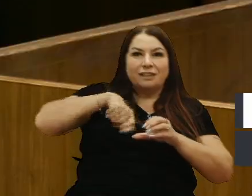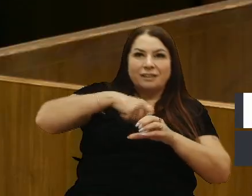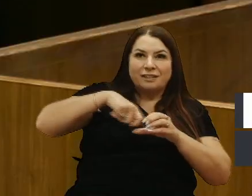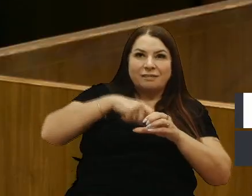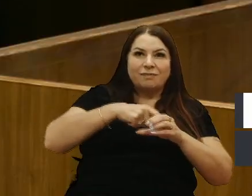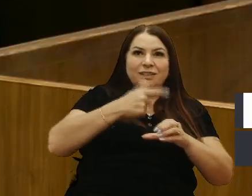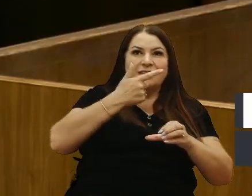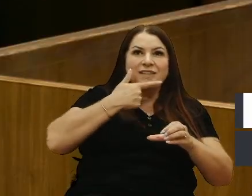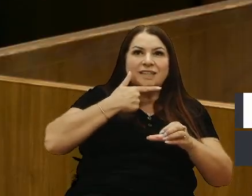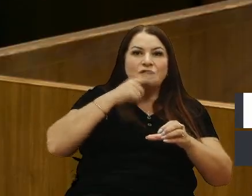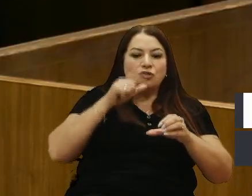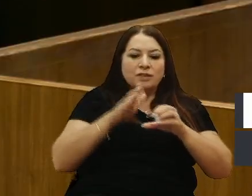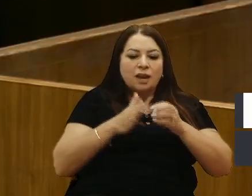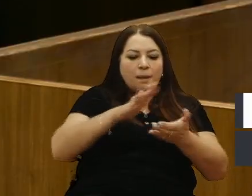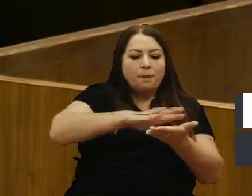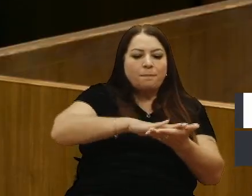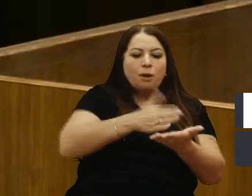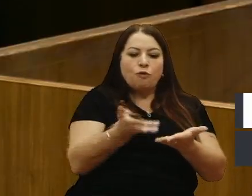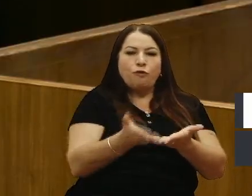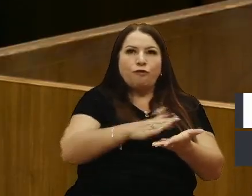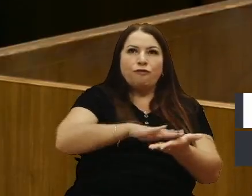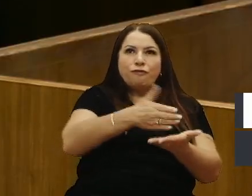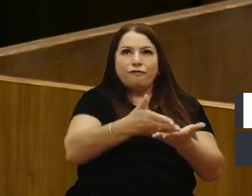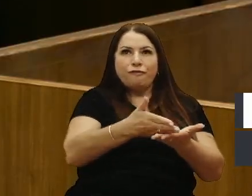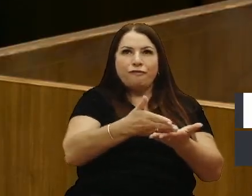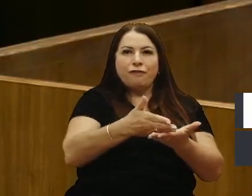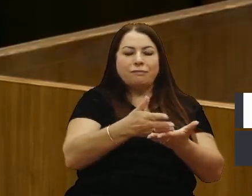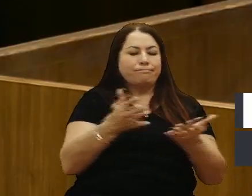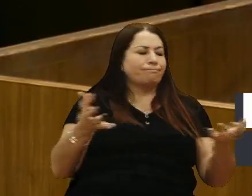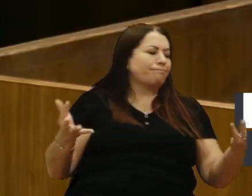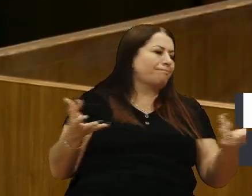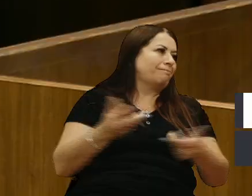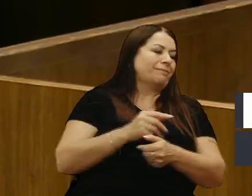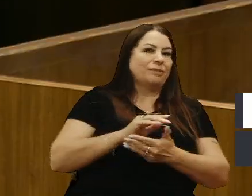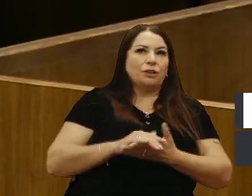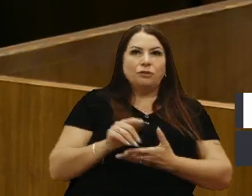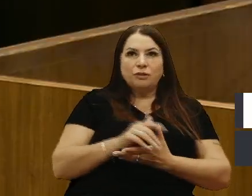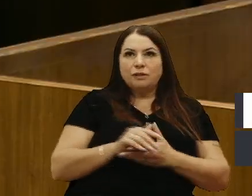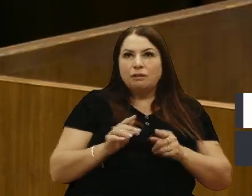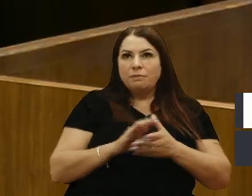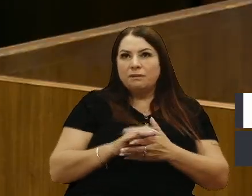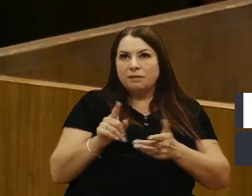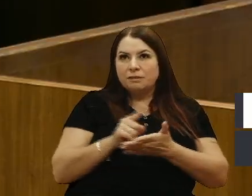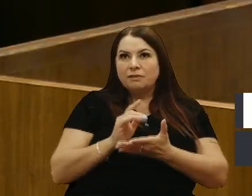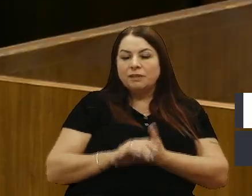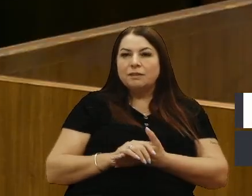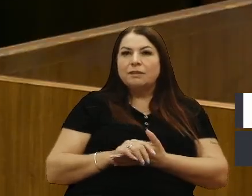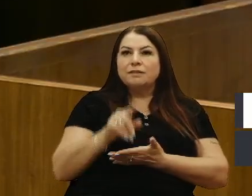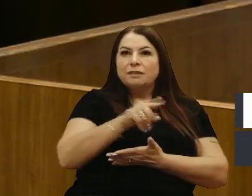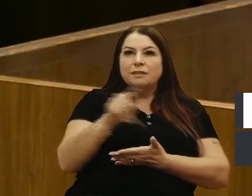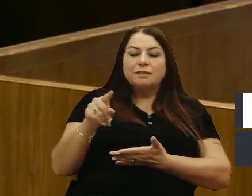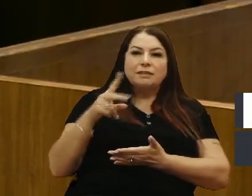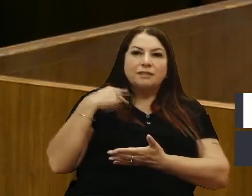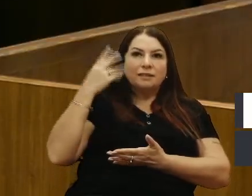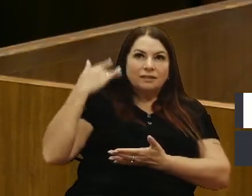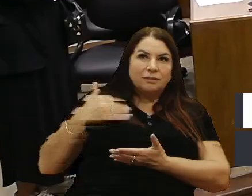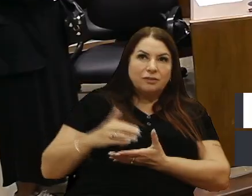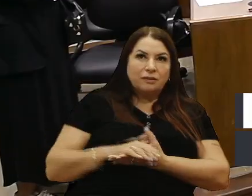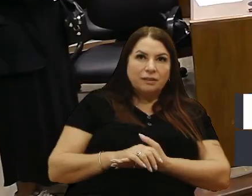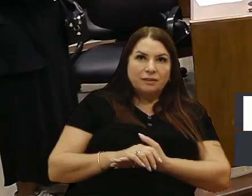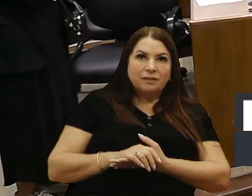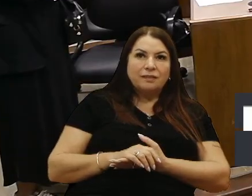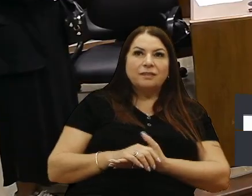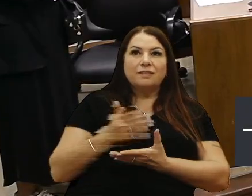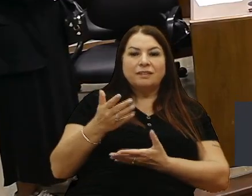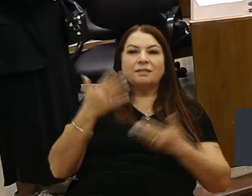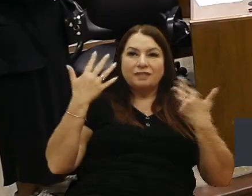e salame. Brustoladinha, que assim, é um espetáculo. Um espetáculo. Vereadora Daiane, por favor. Vereadora